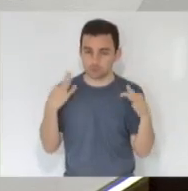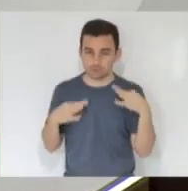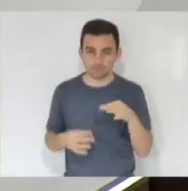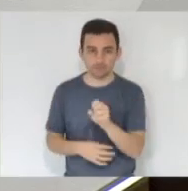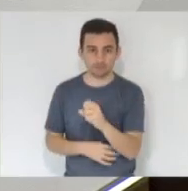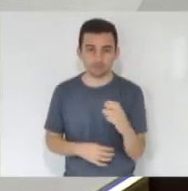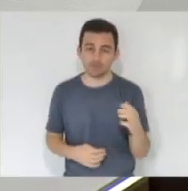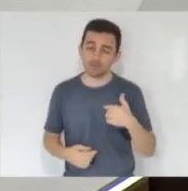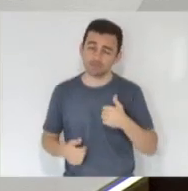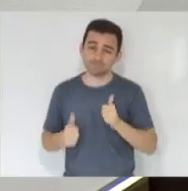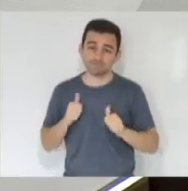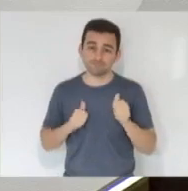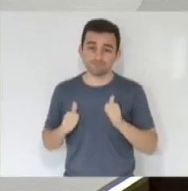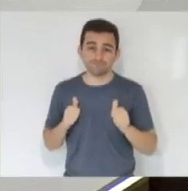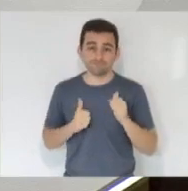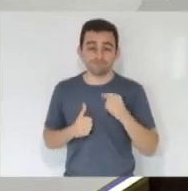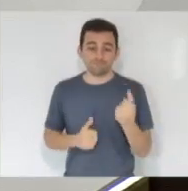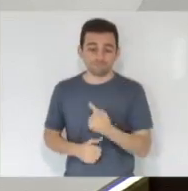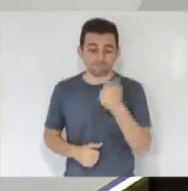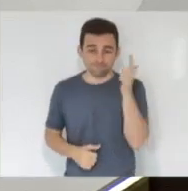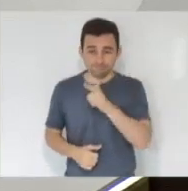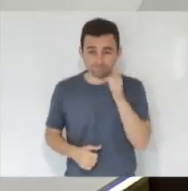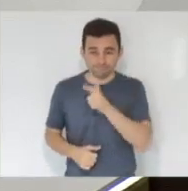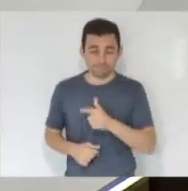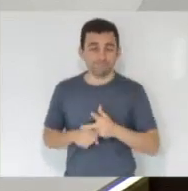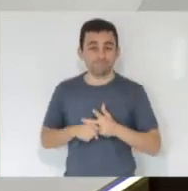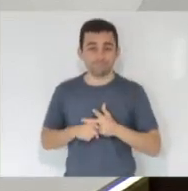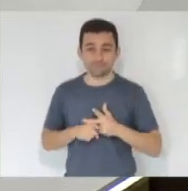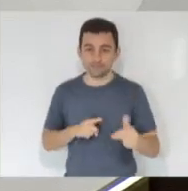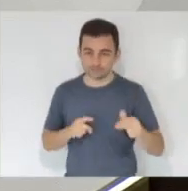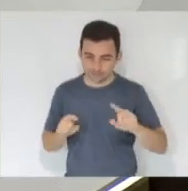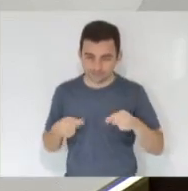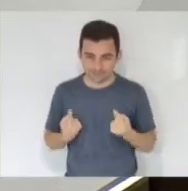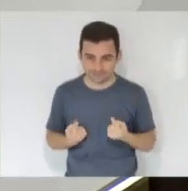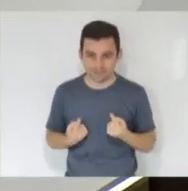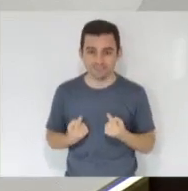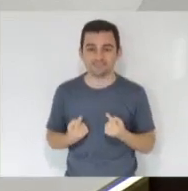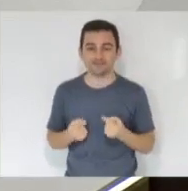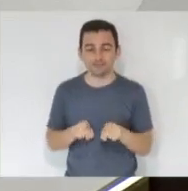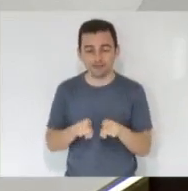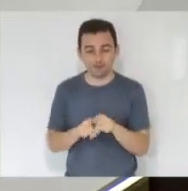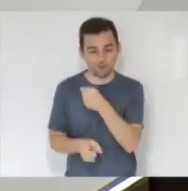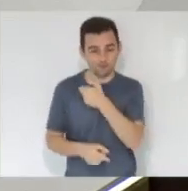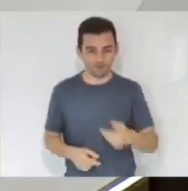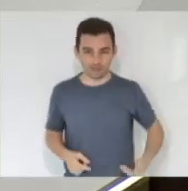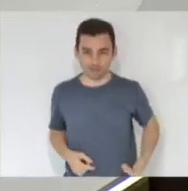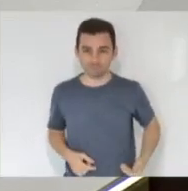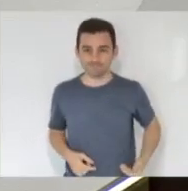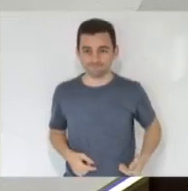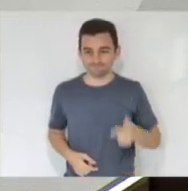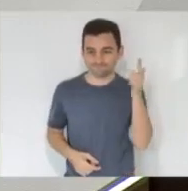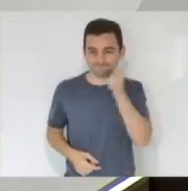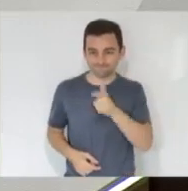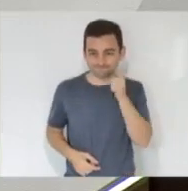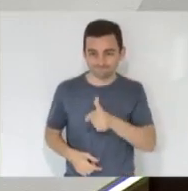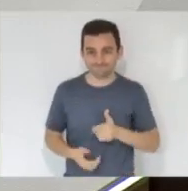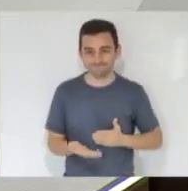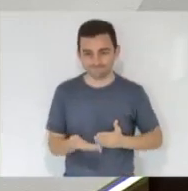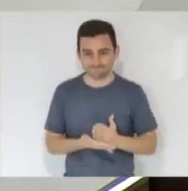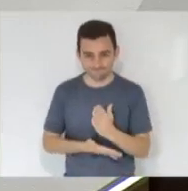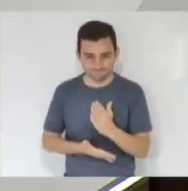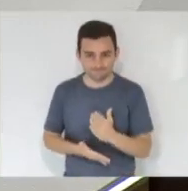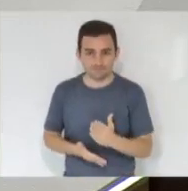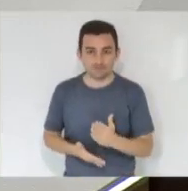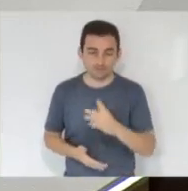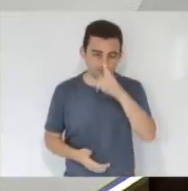Espero, sinceramente, que a gente consiga vencer os desafios, o governo seja feliz nas suas decisões, o trade possa